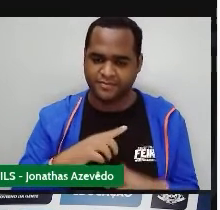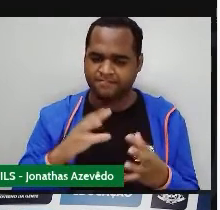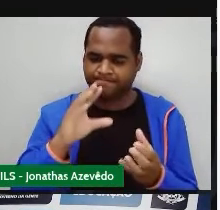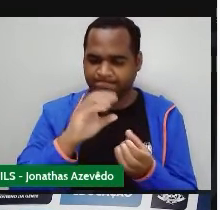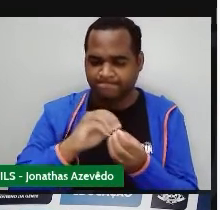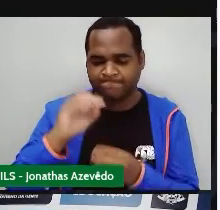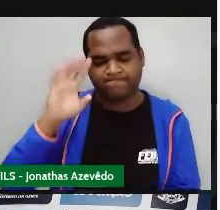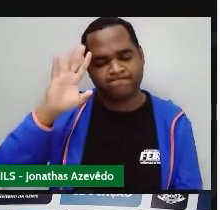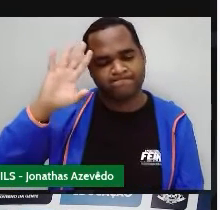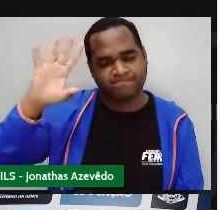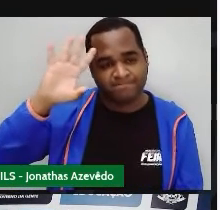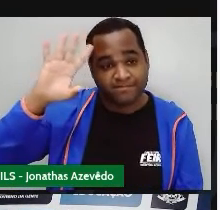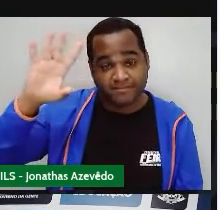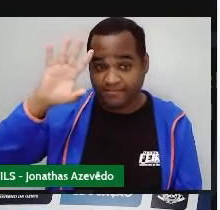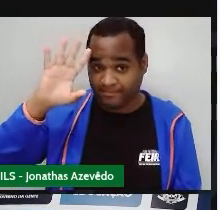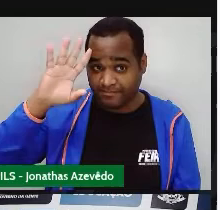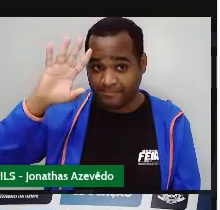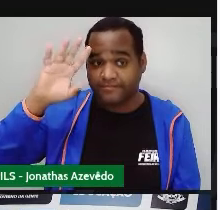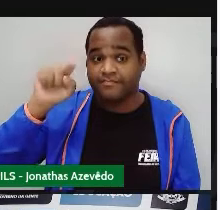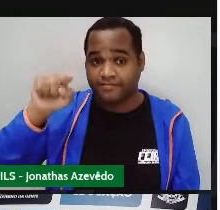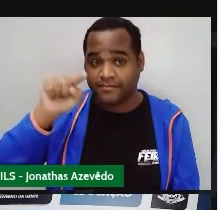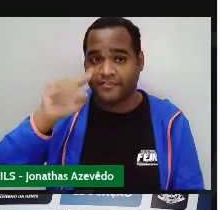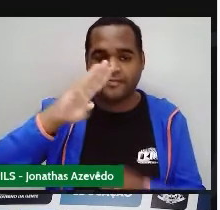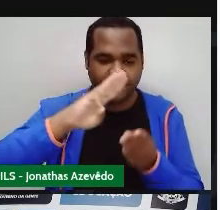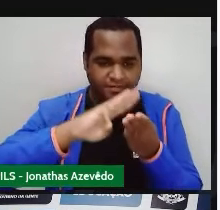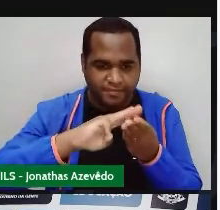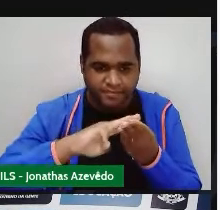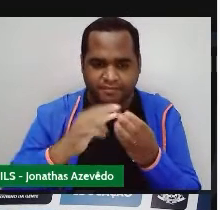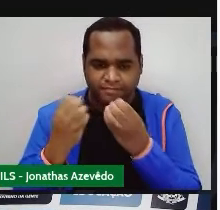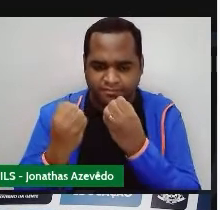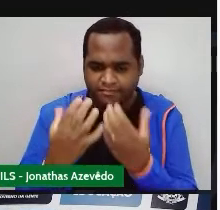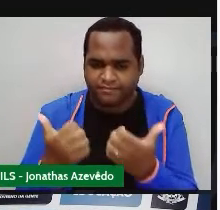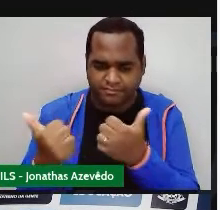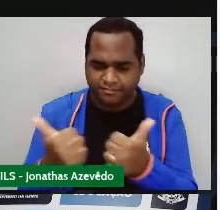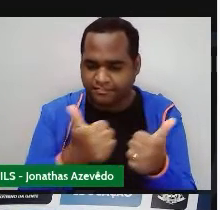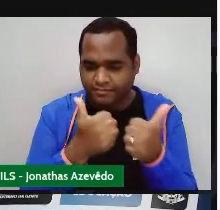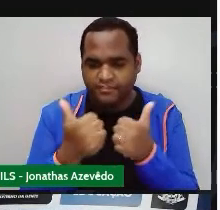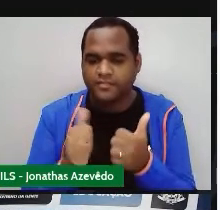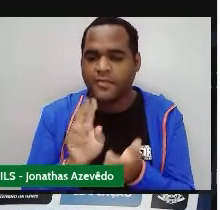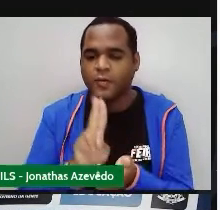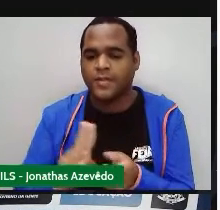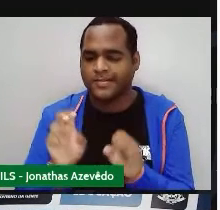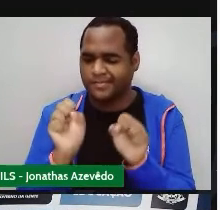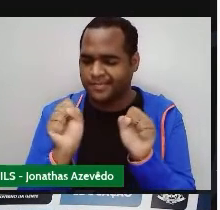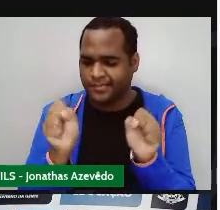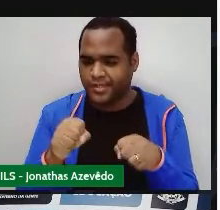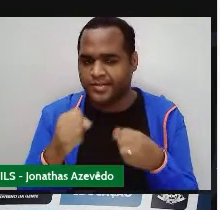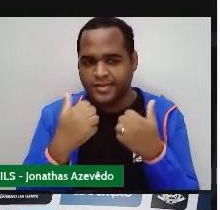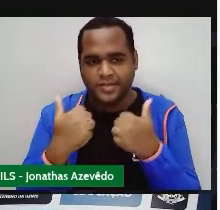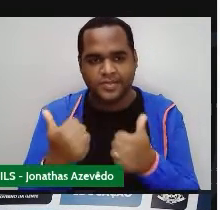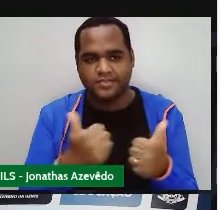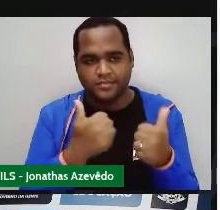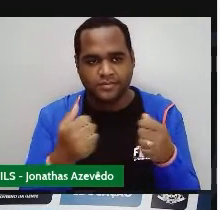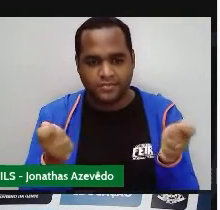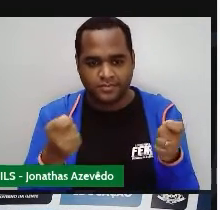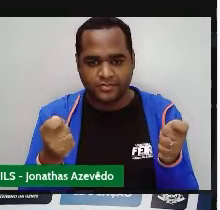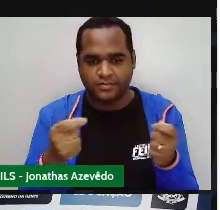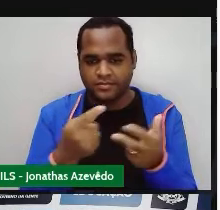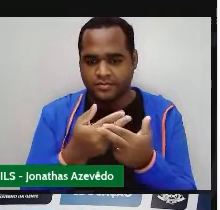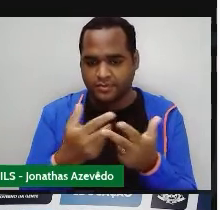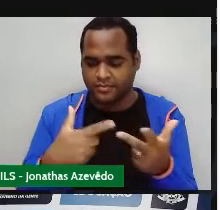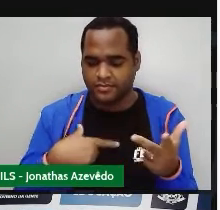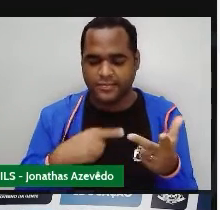uma reflexão para que você vê que a matemática faz sentido em ser usada né para